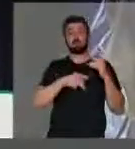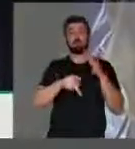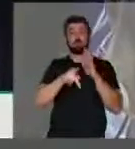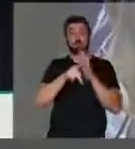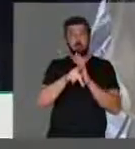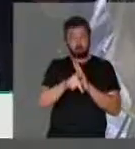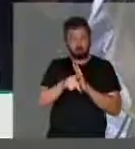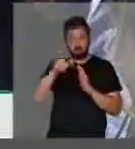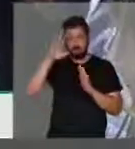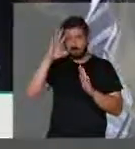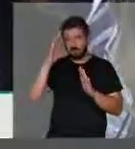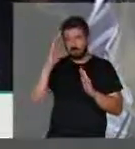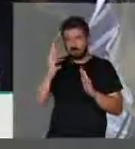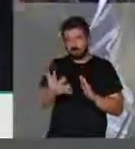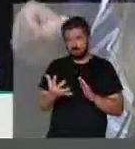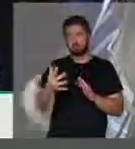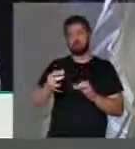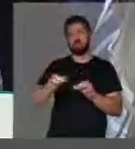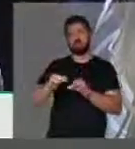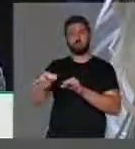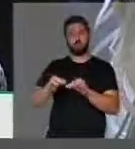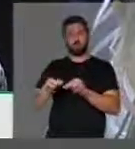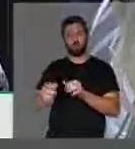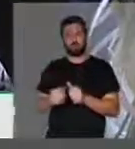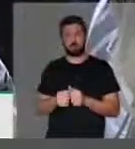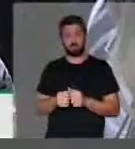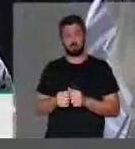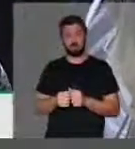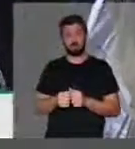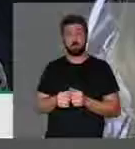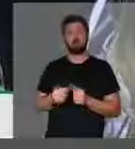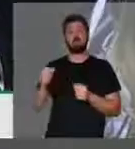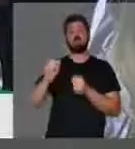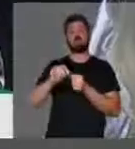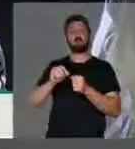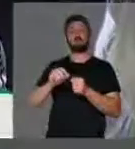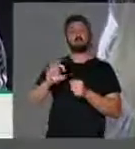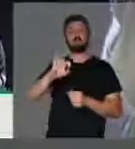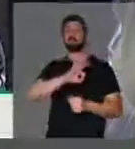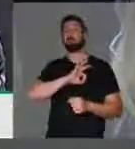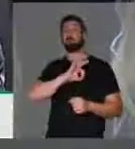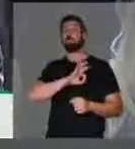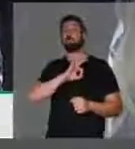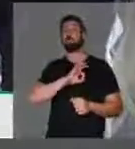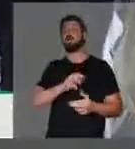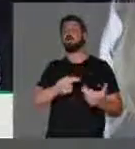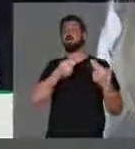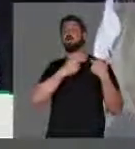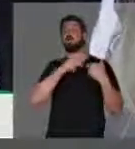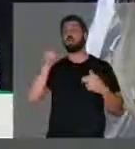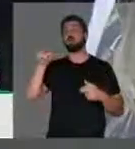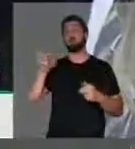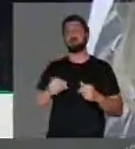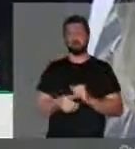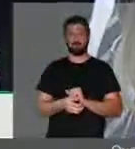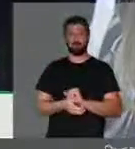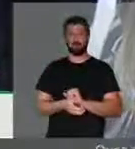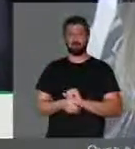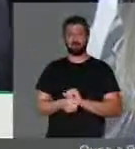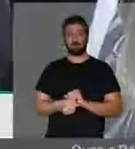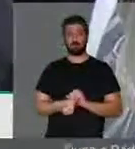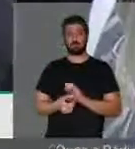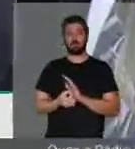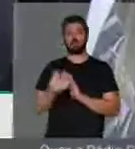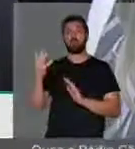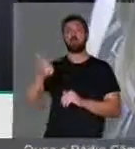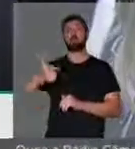de vista da decisão, do controle, ter uma polícia também responsável.